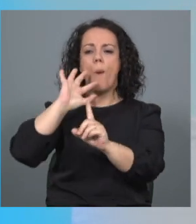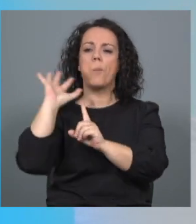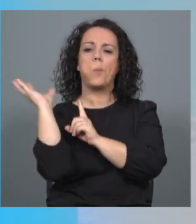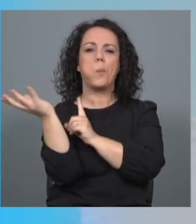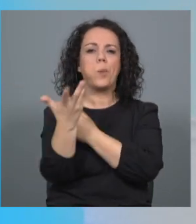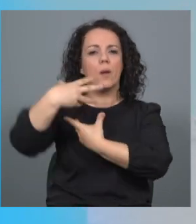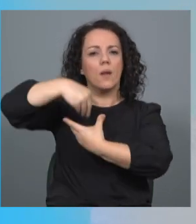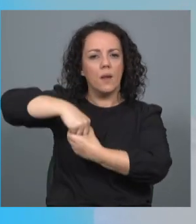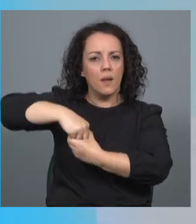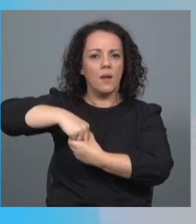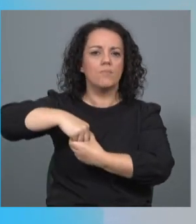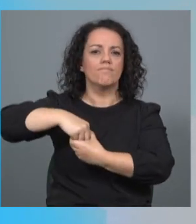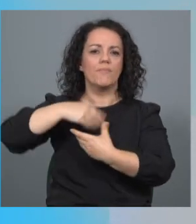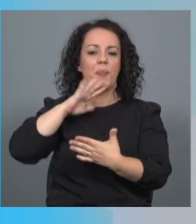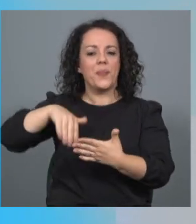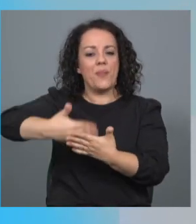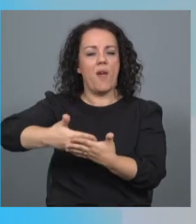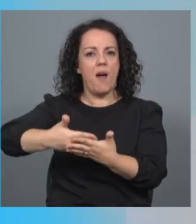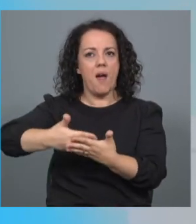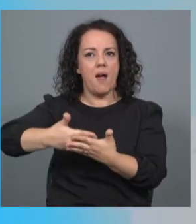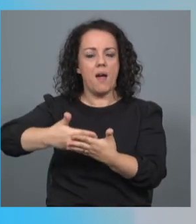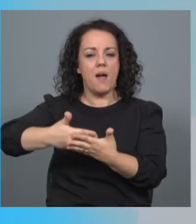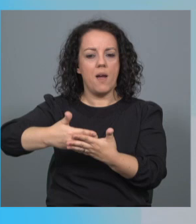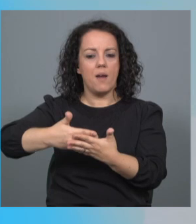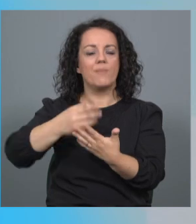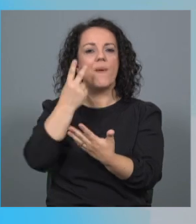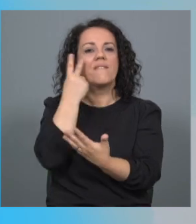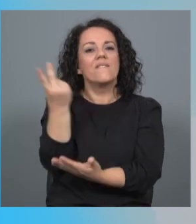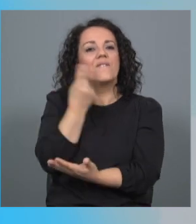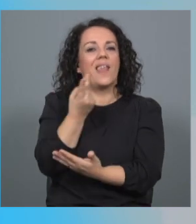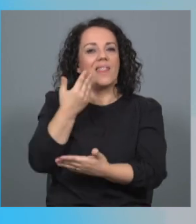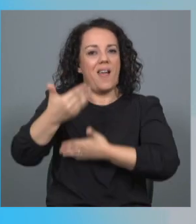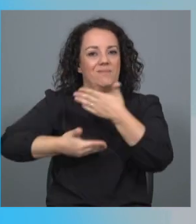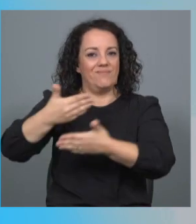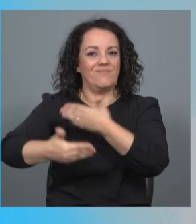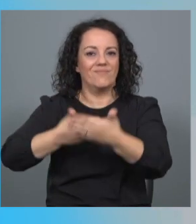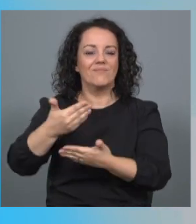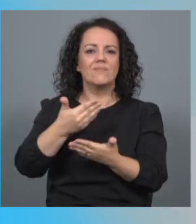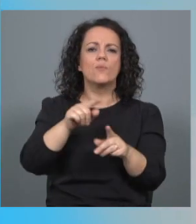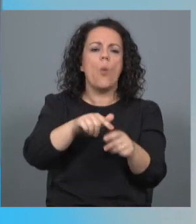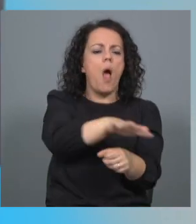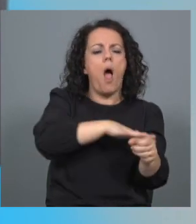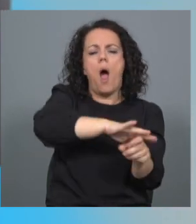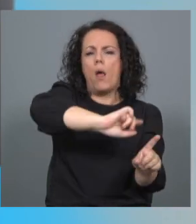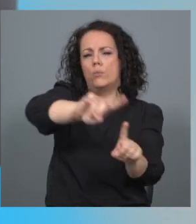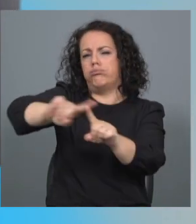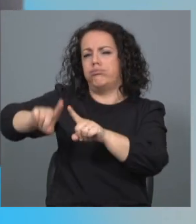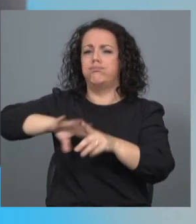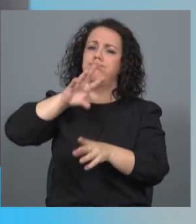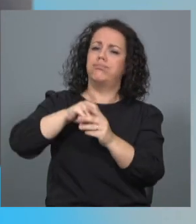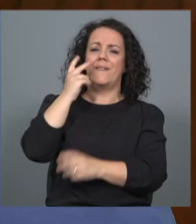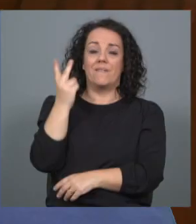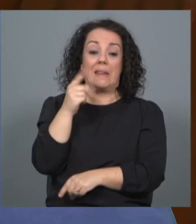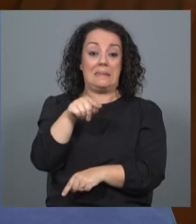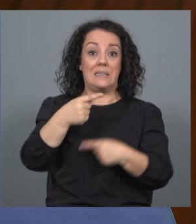onde se desenrola a vida, não é? Em todas as suas dimensões e esta Semana